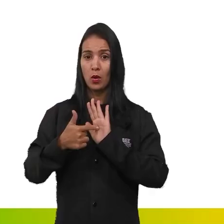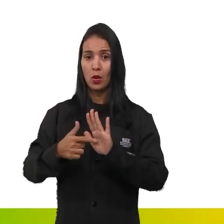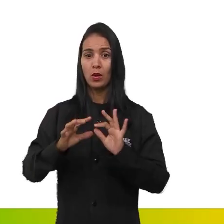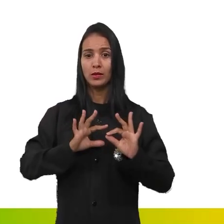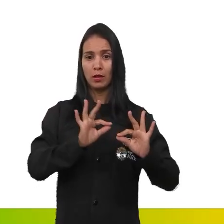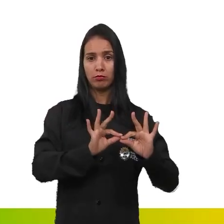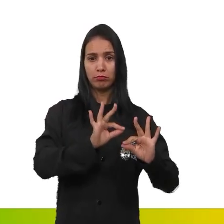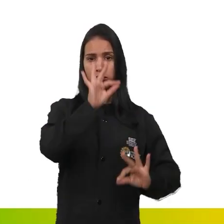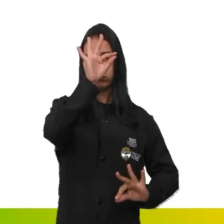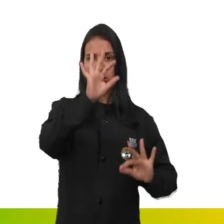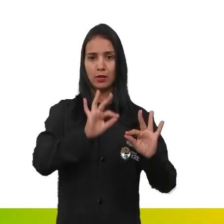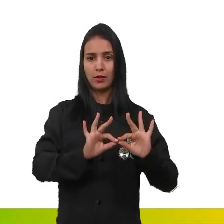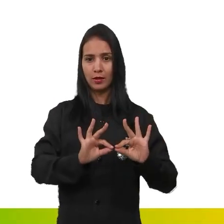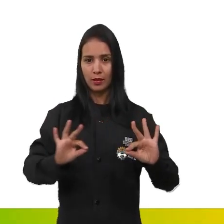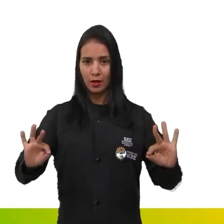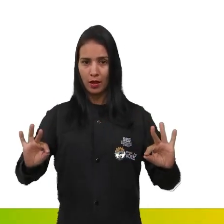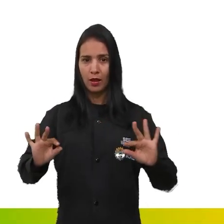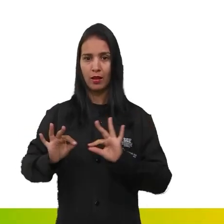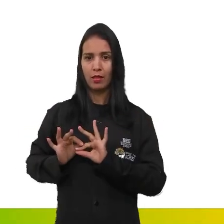essas aqui.